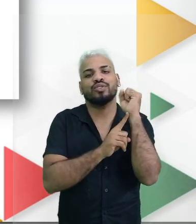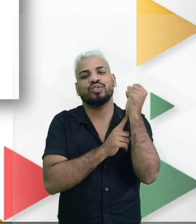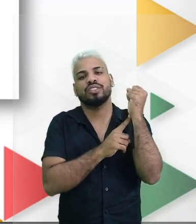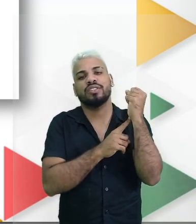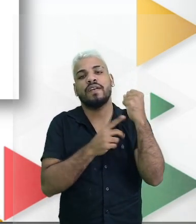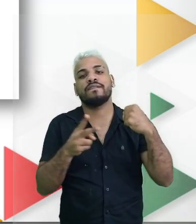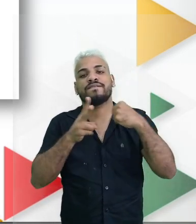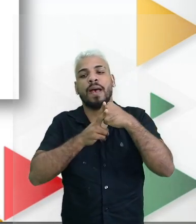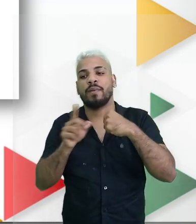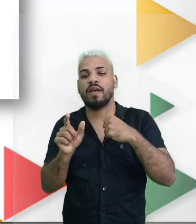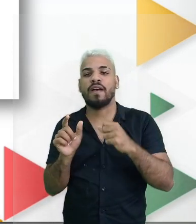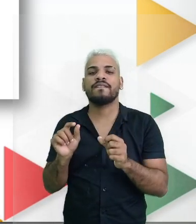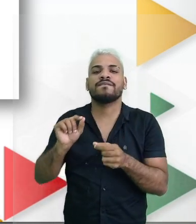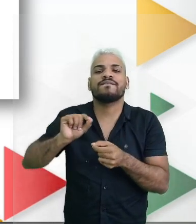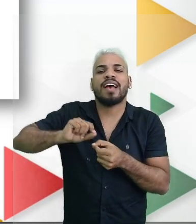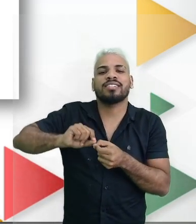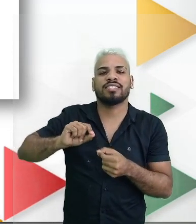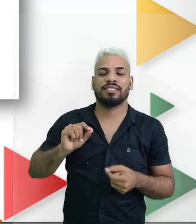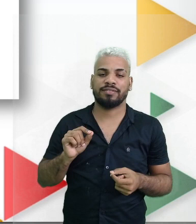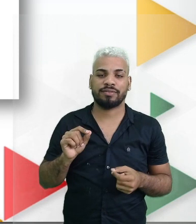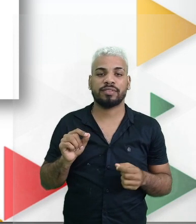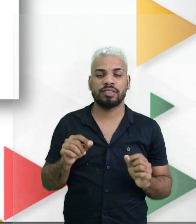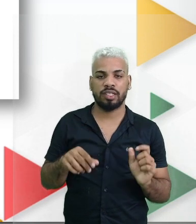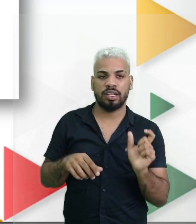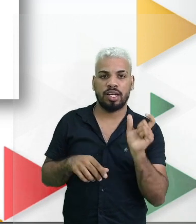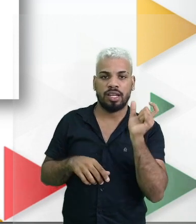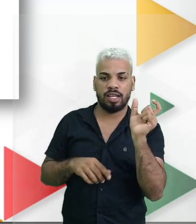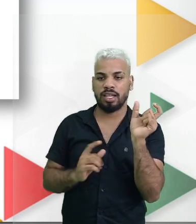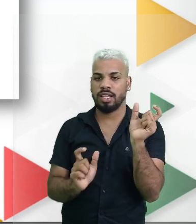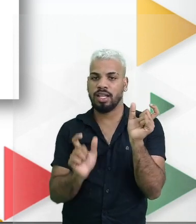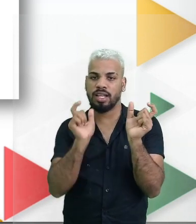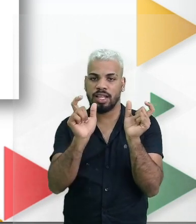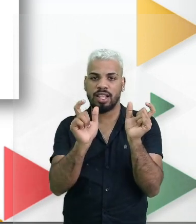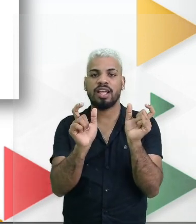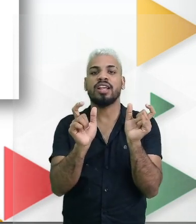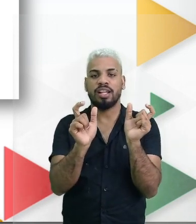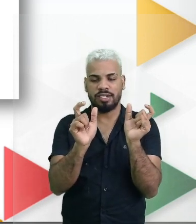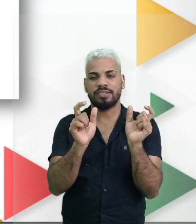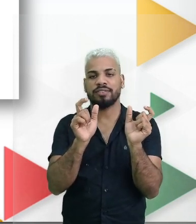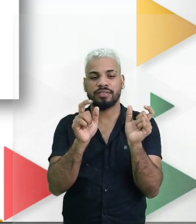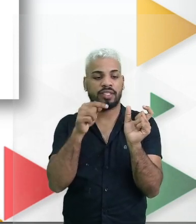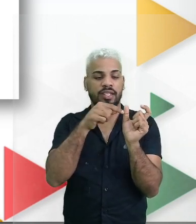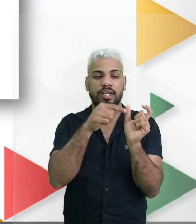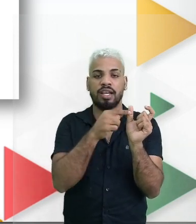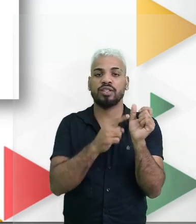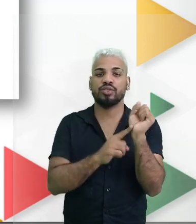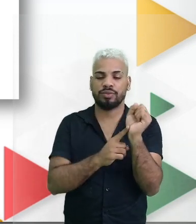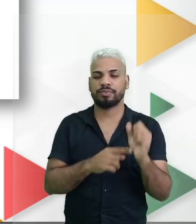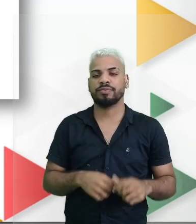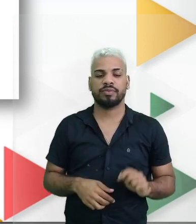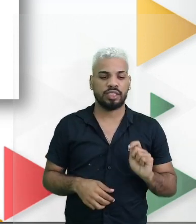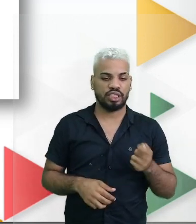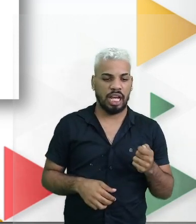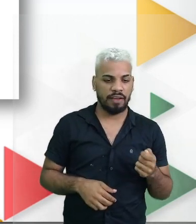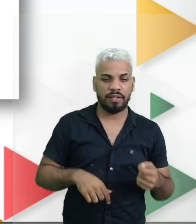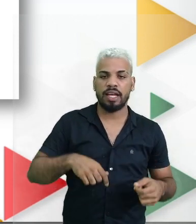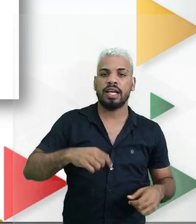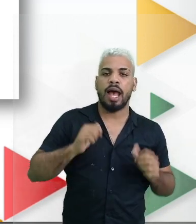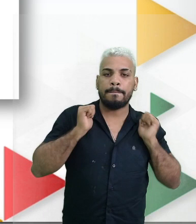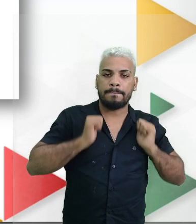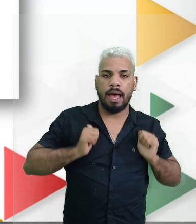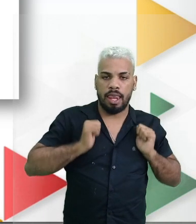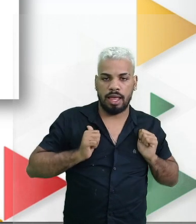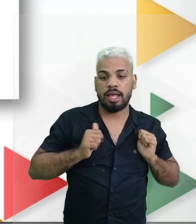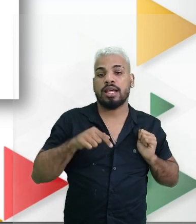fazer. Cantar faz bem. Sujeito simples. Nós temos aqui as chaves e as malas